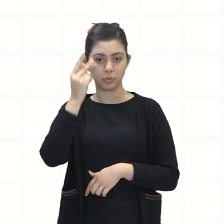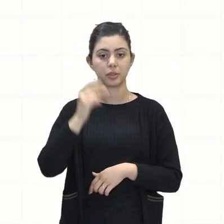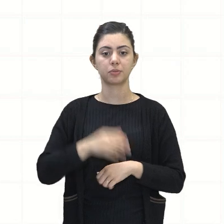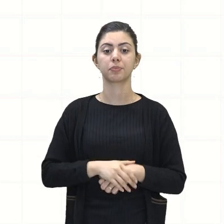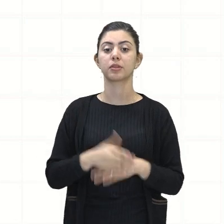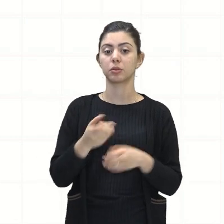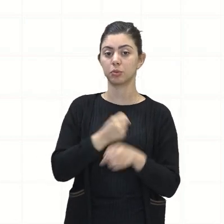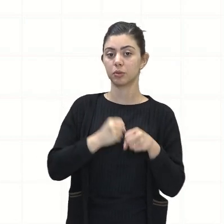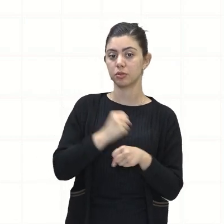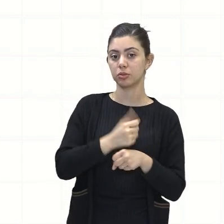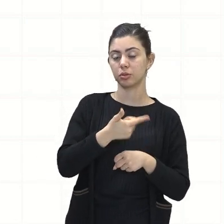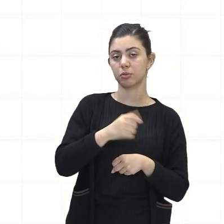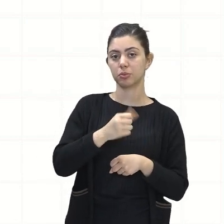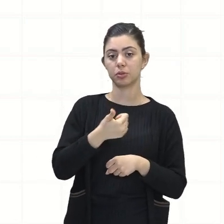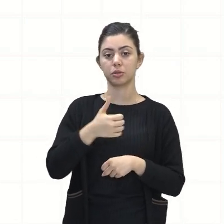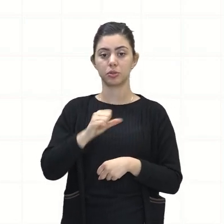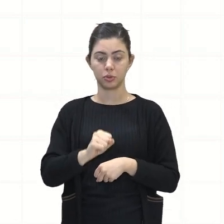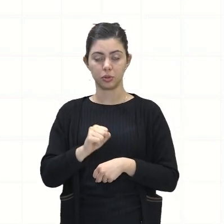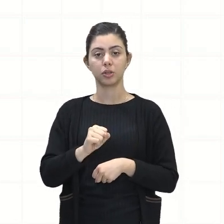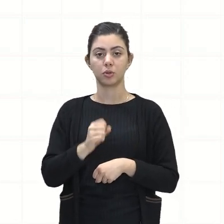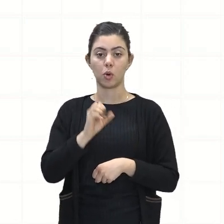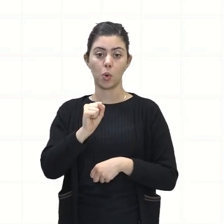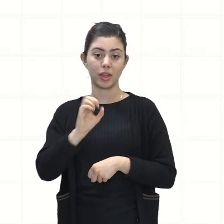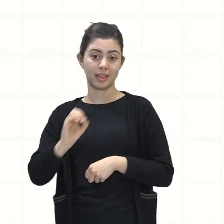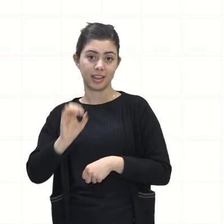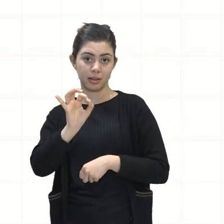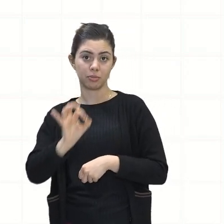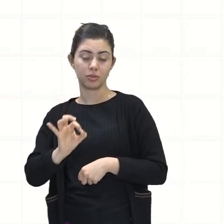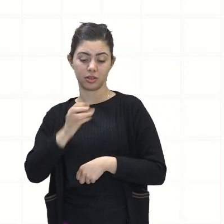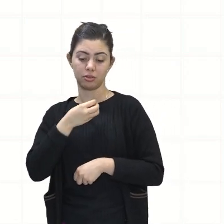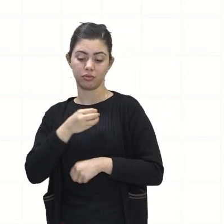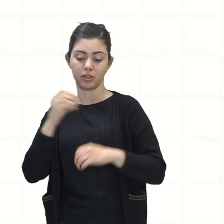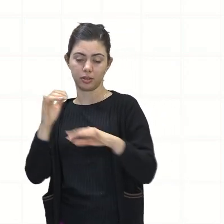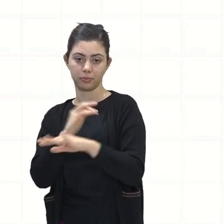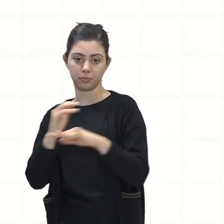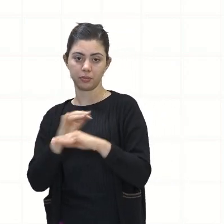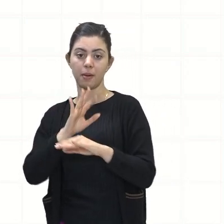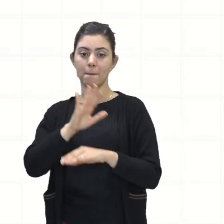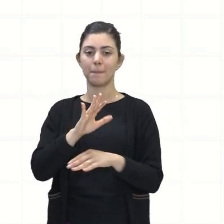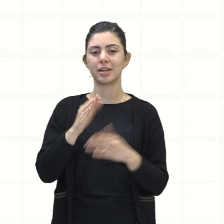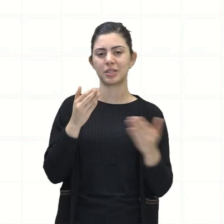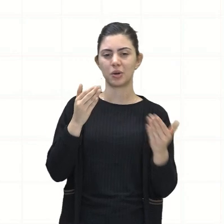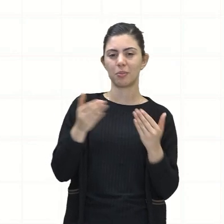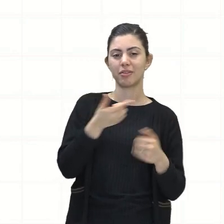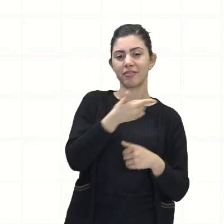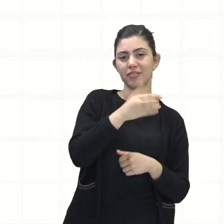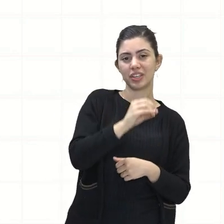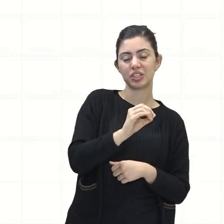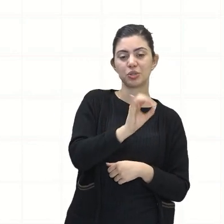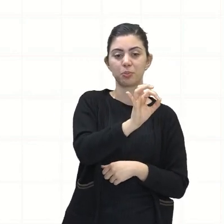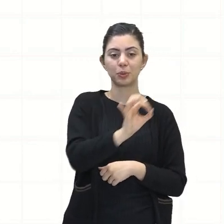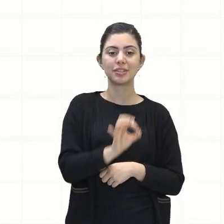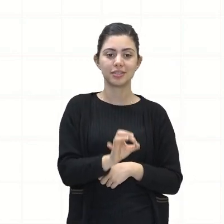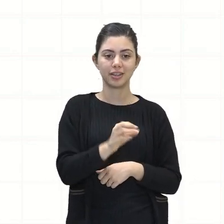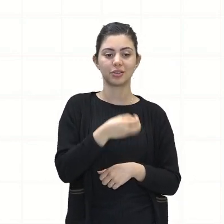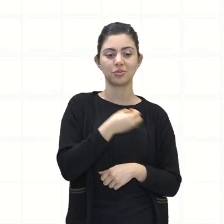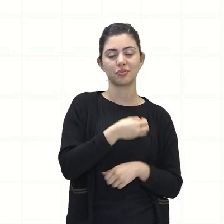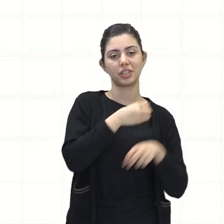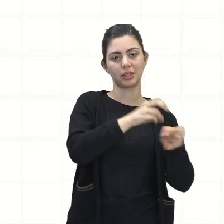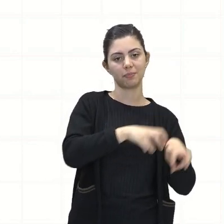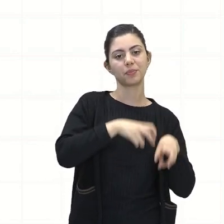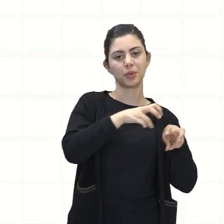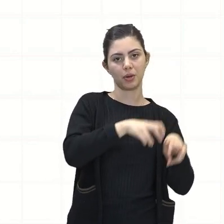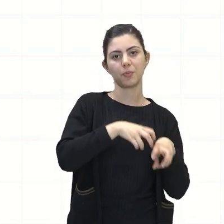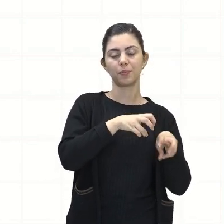ano de 2018 vivendo nas cidades, em área urbana, enquanto a gente tem quase 20% vivendo aqui em